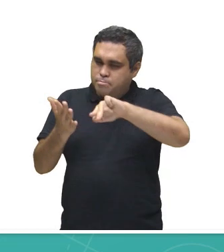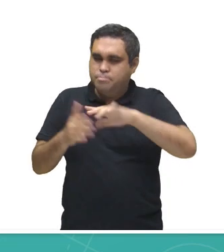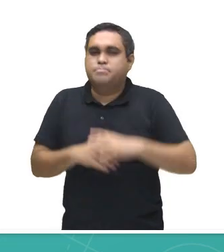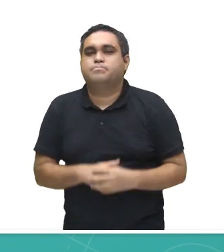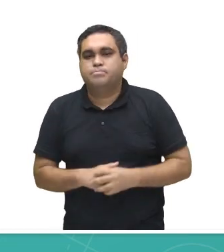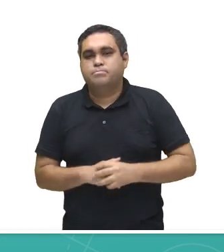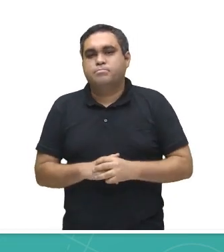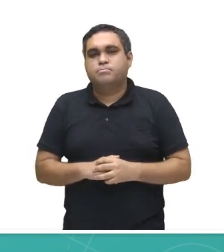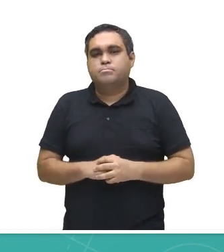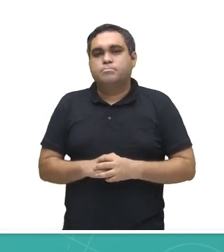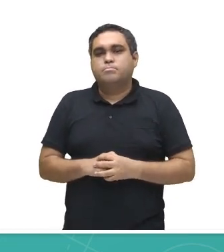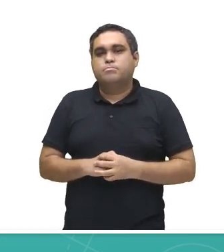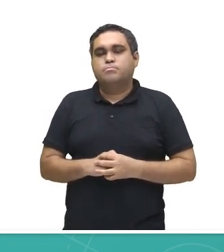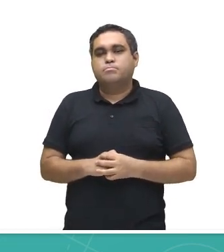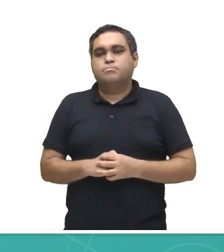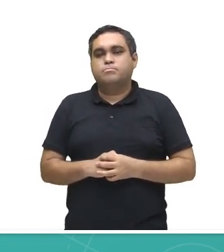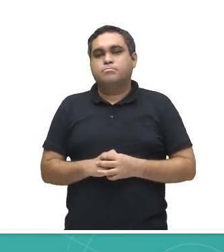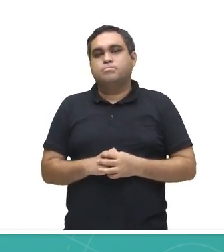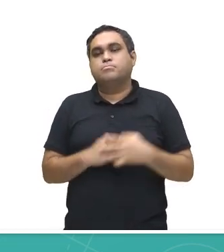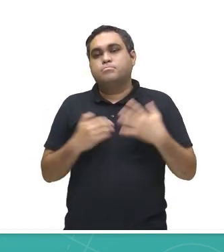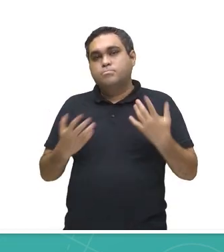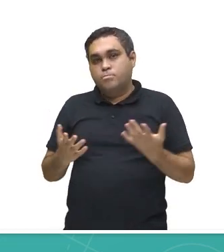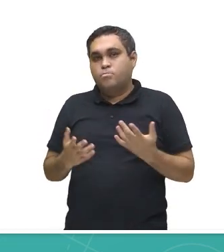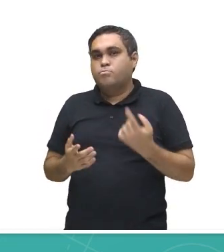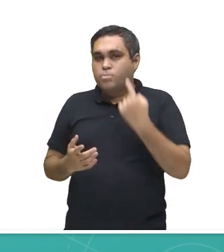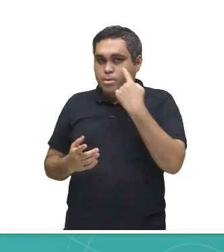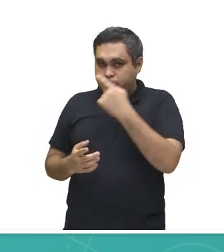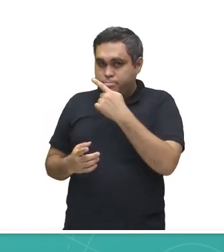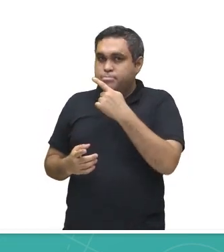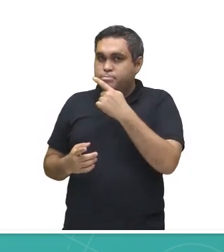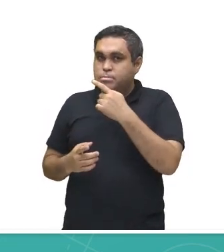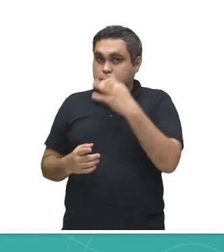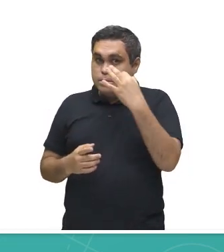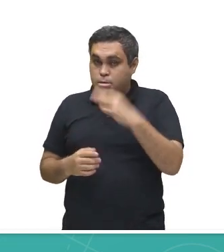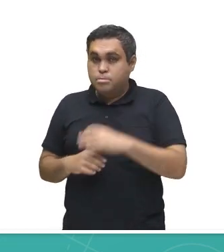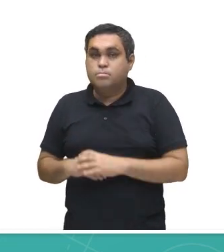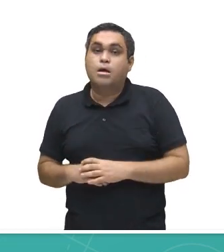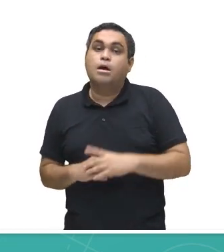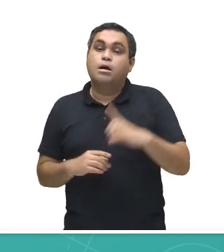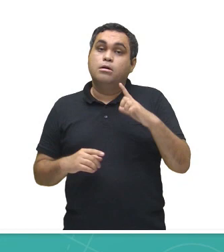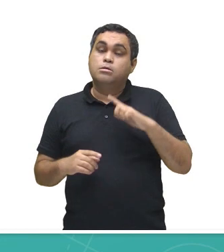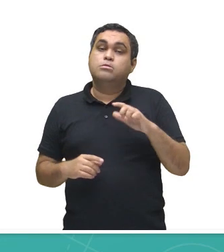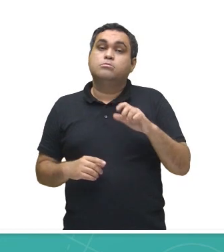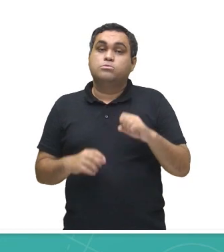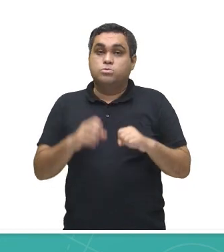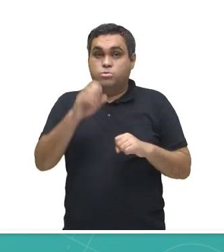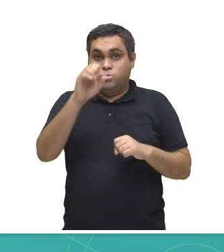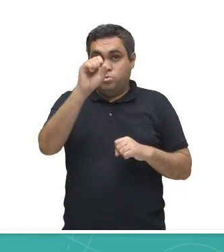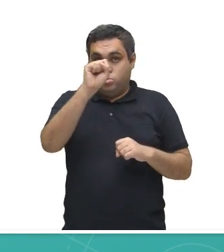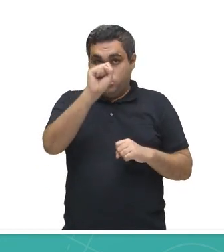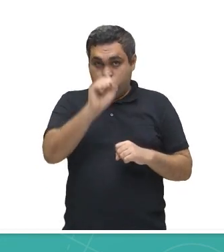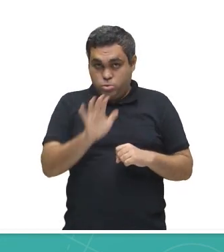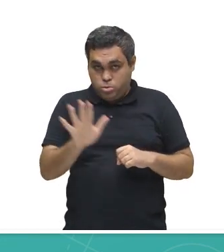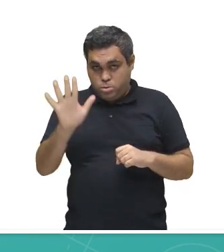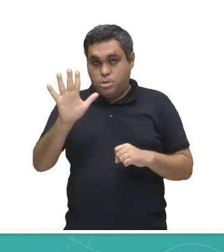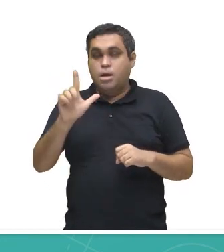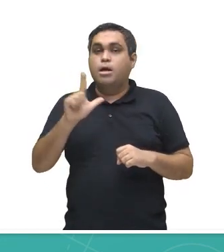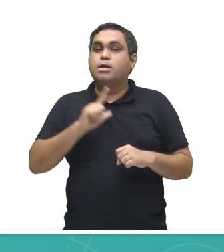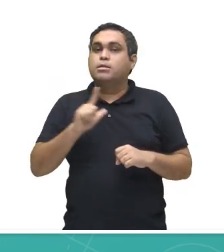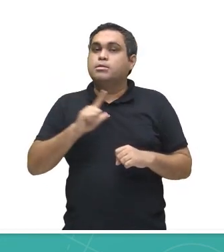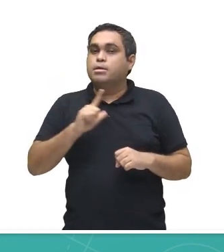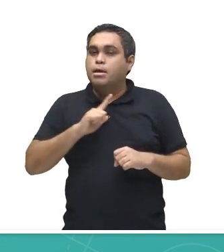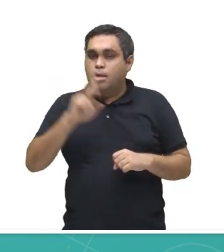bem pequenininhos, não dá para escrever dentro aí, tá? Tá certo, gente? Na região sudeste, nós vamos